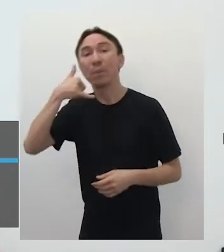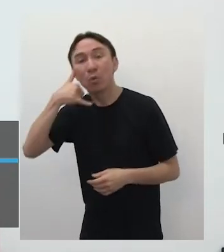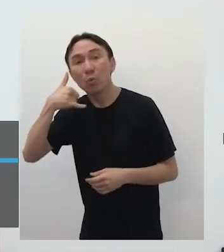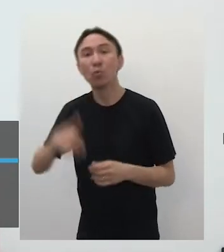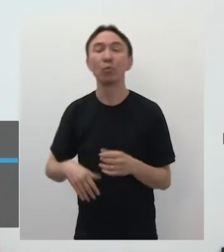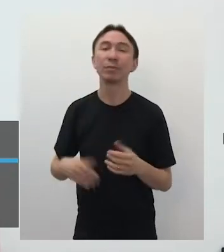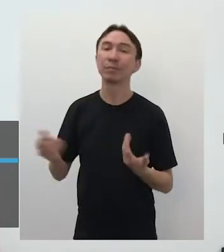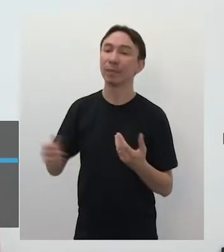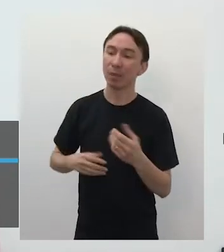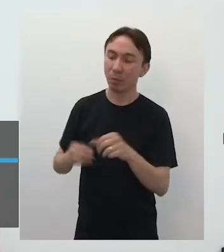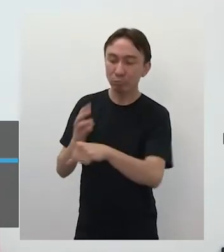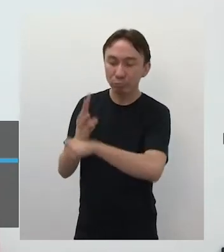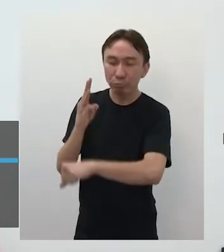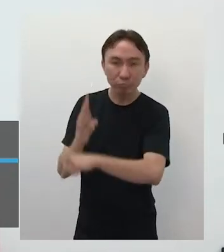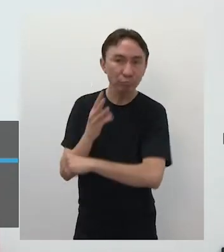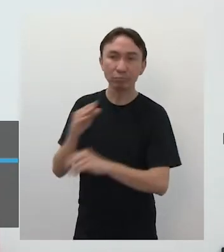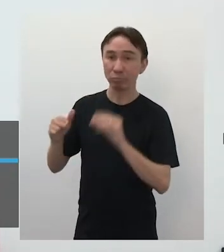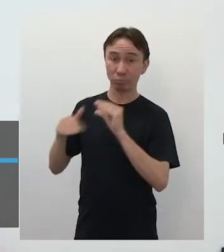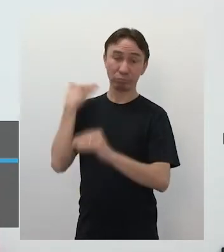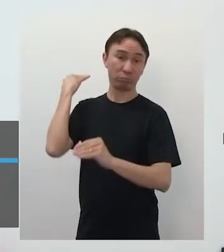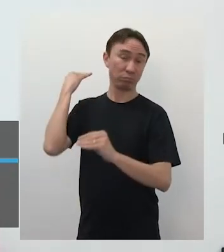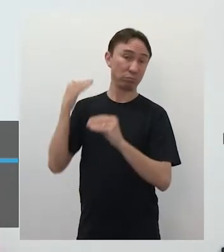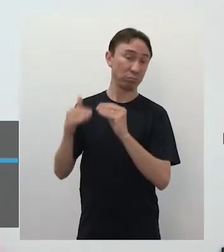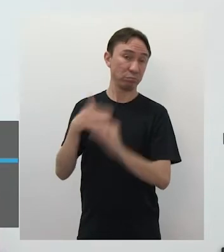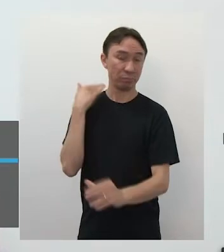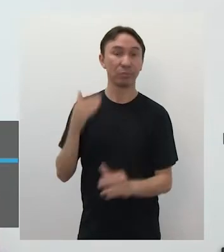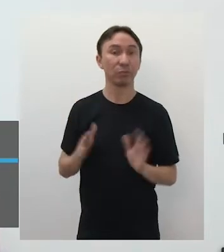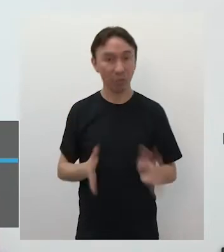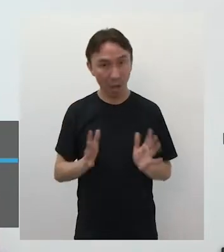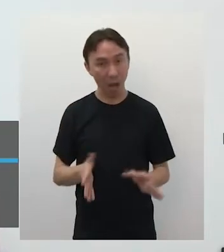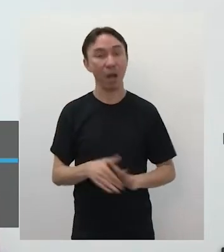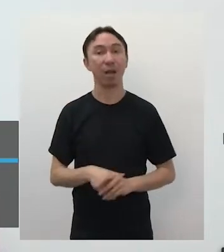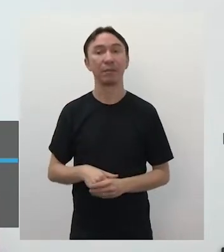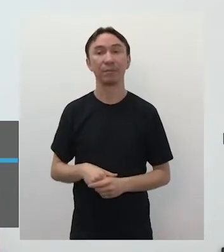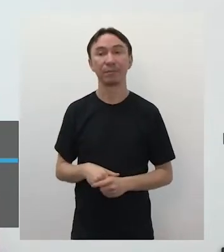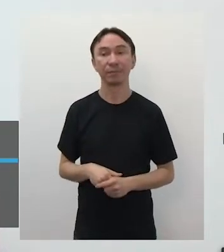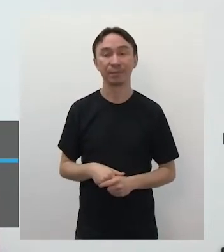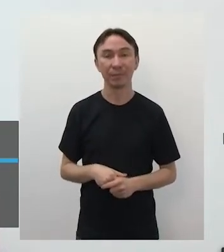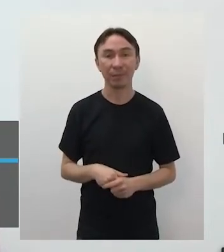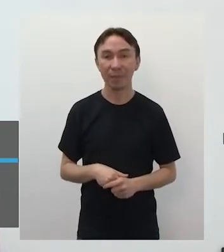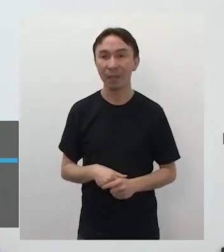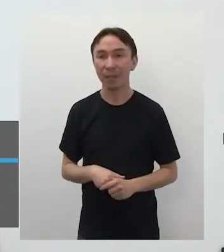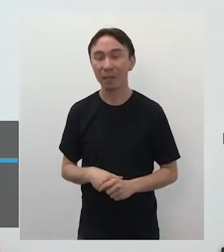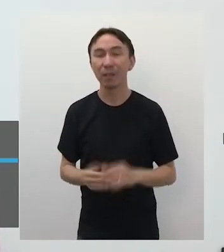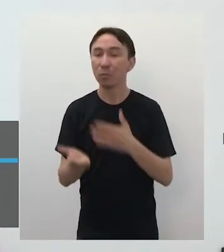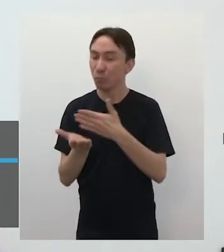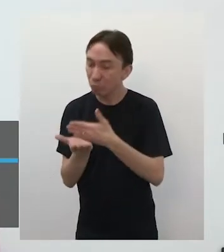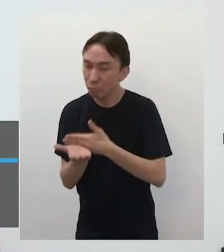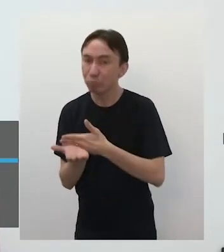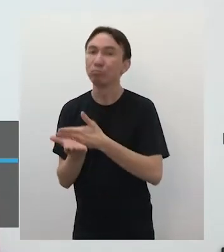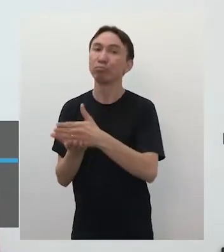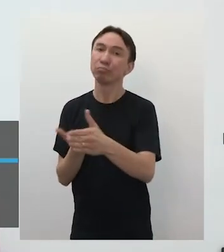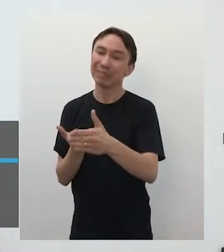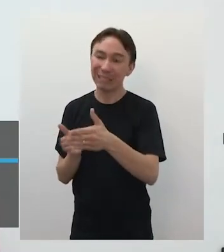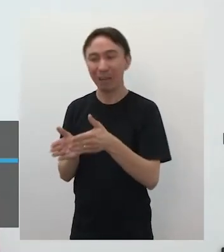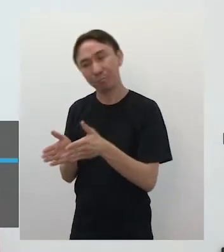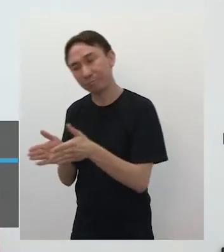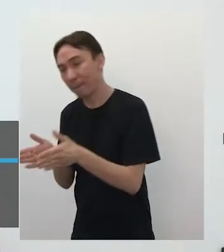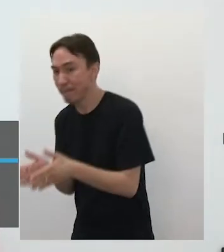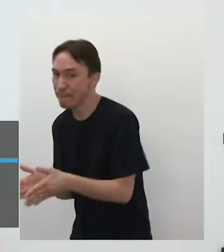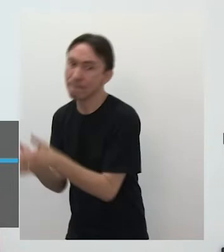minha prece, porque tenho fé, e todos os dias eu saio e falo assim, tudo dará certo.